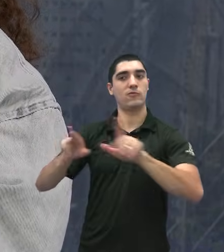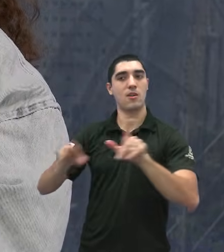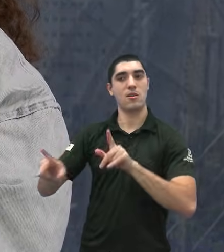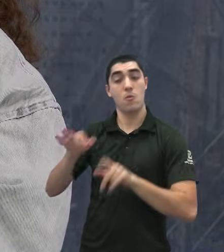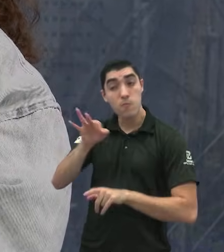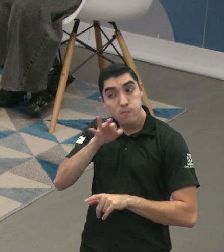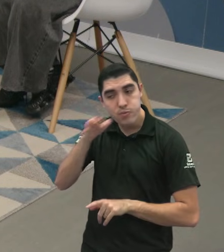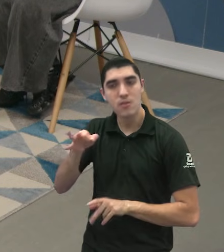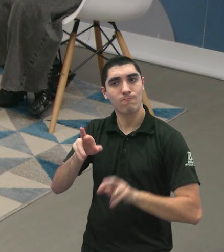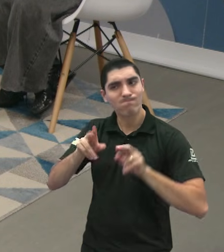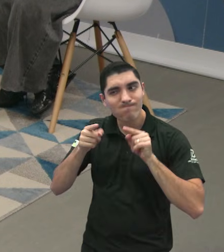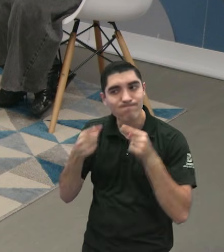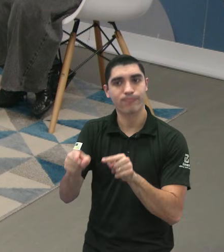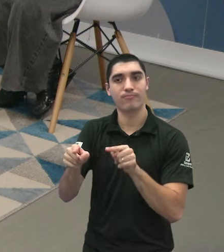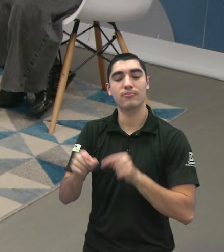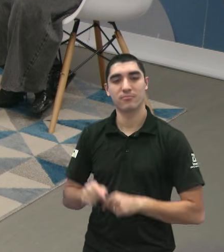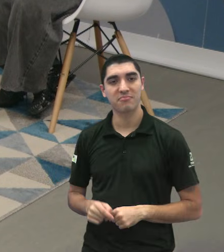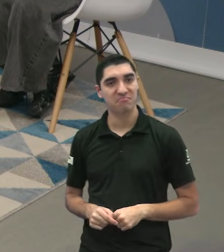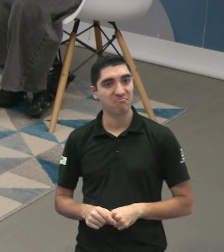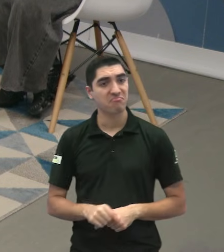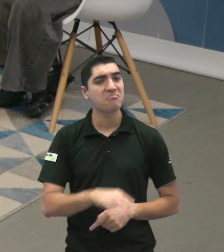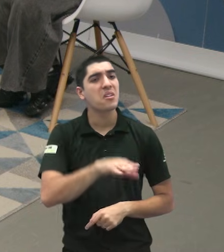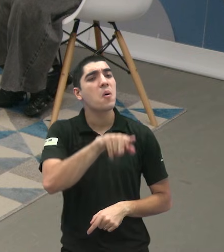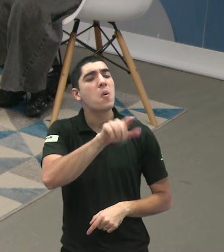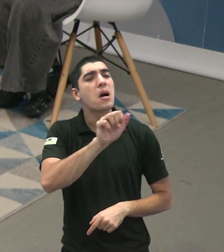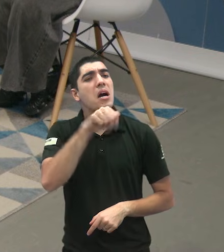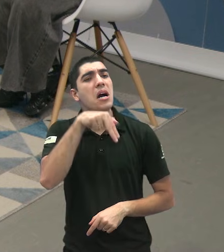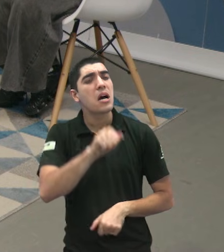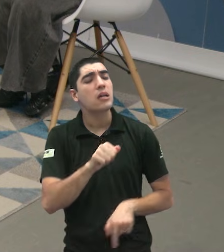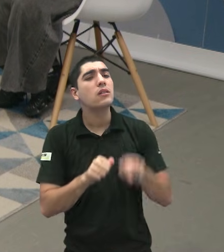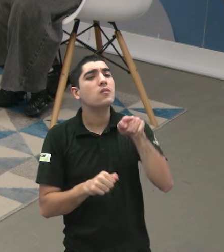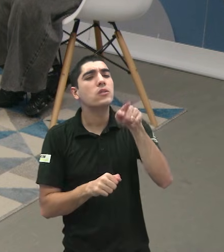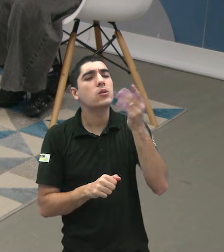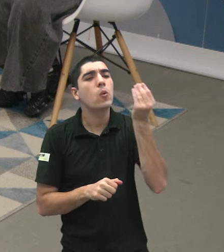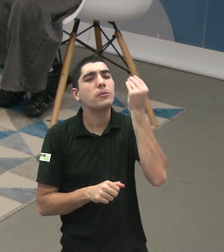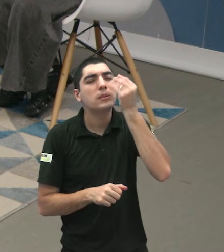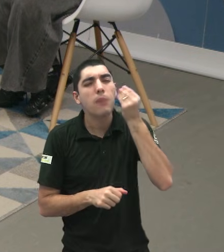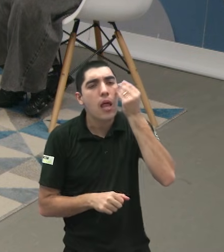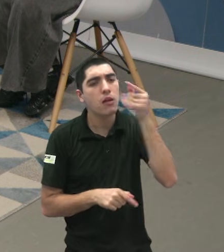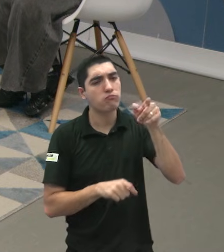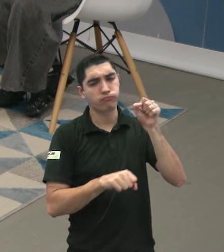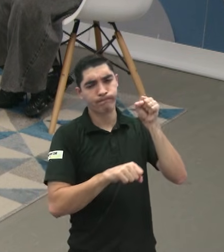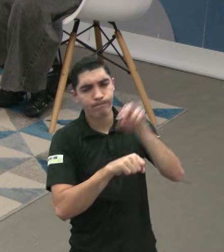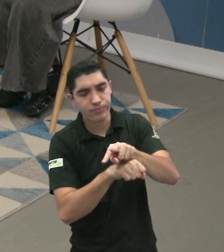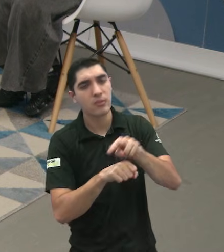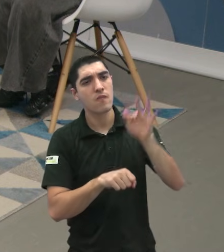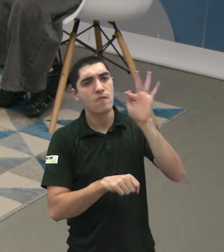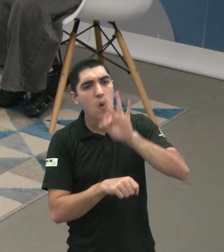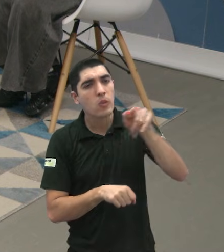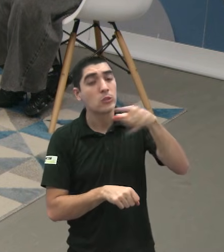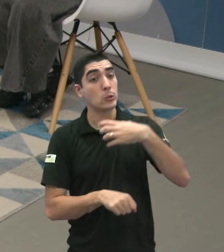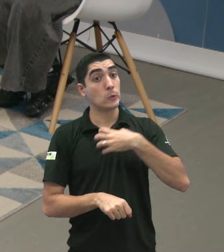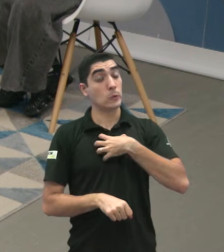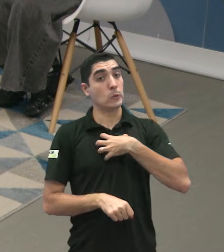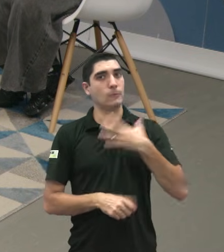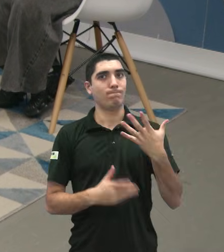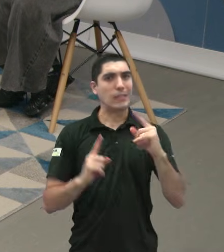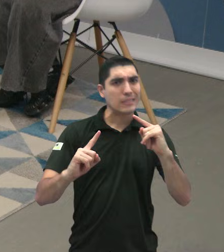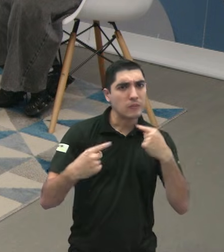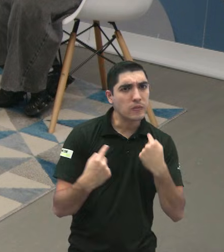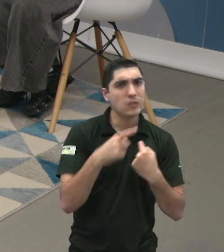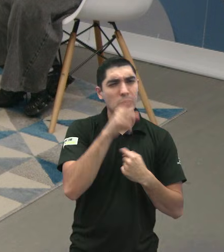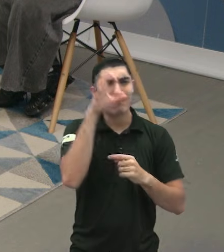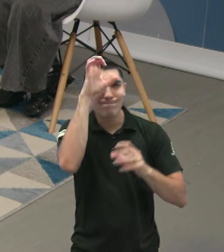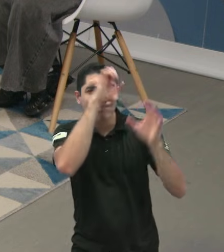Com certeza. Ana Maria, como foi a sua experiência, né, em frequentar a faculdade? Quais foram os principais desafios